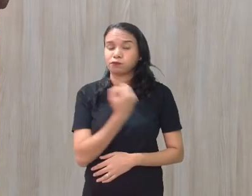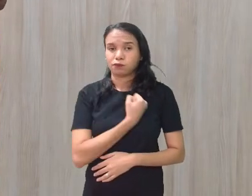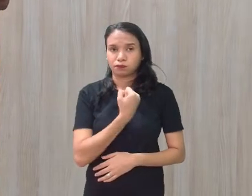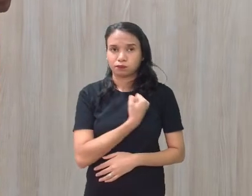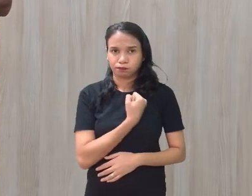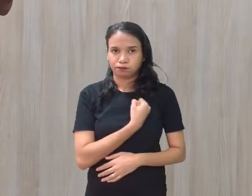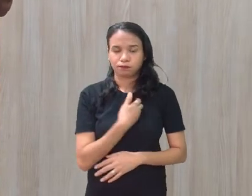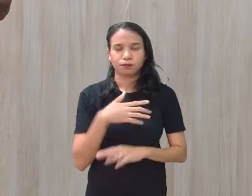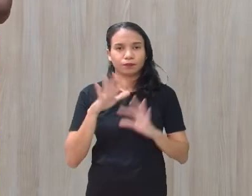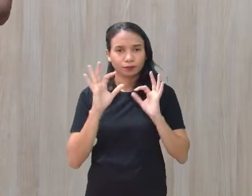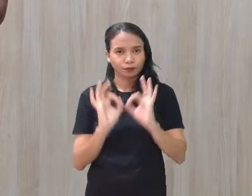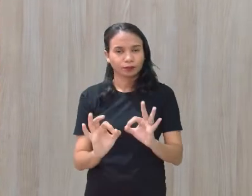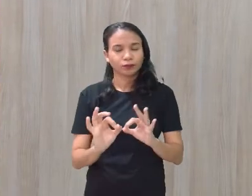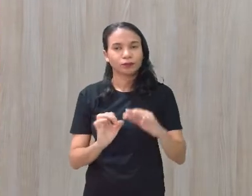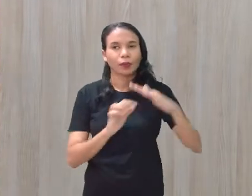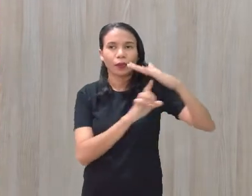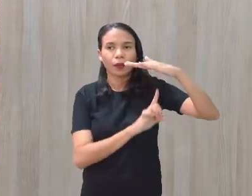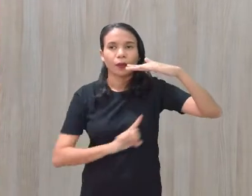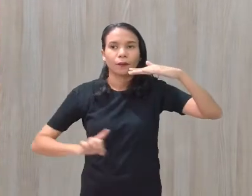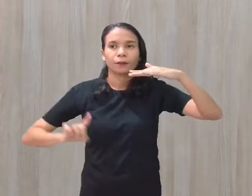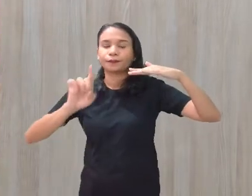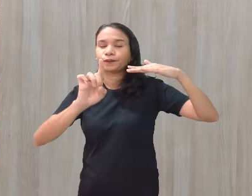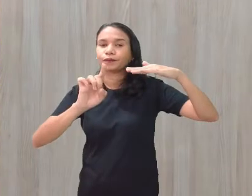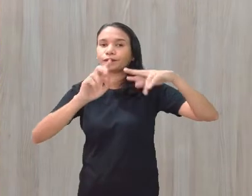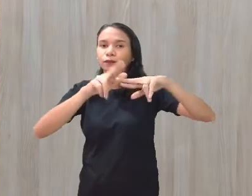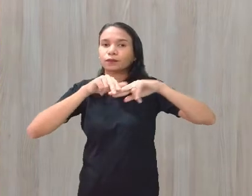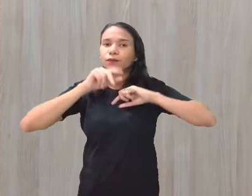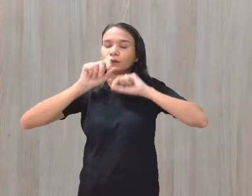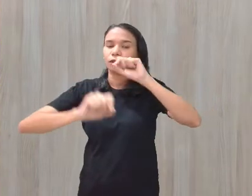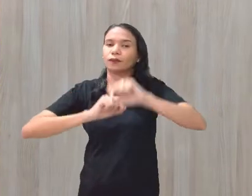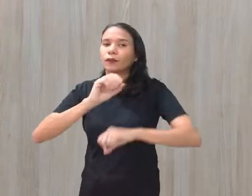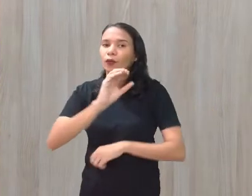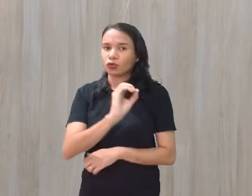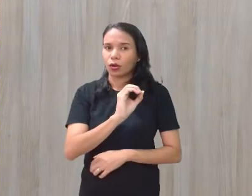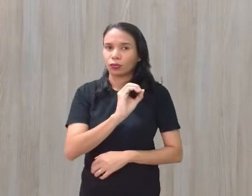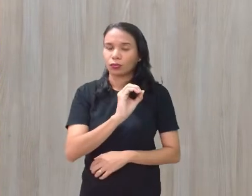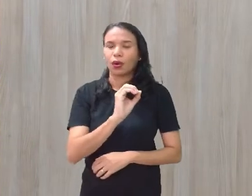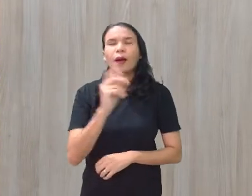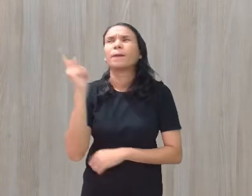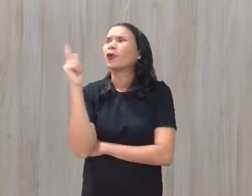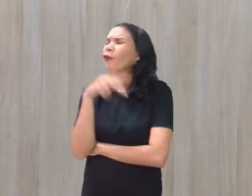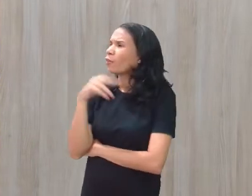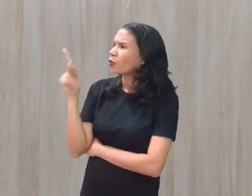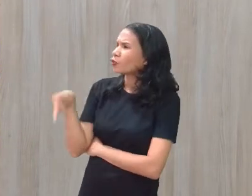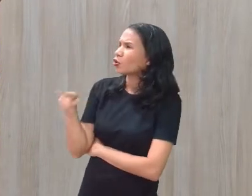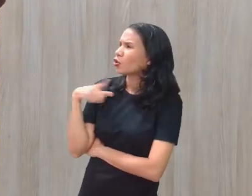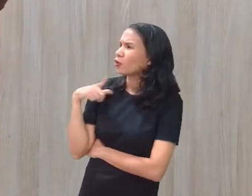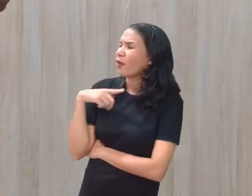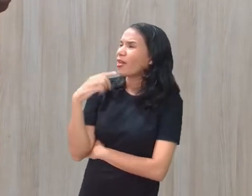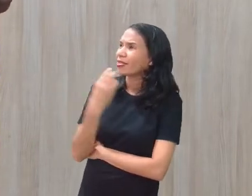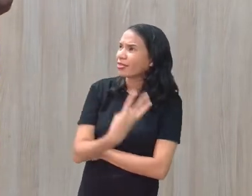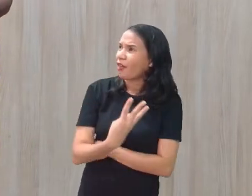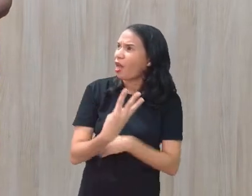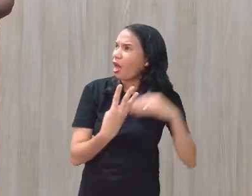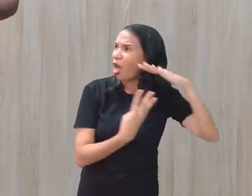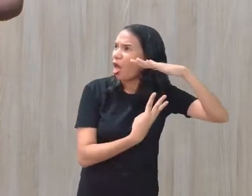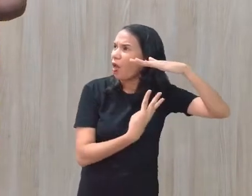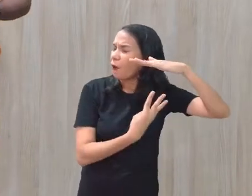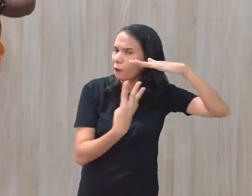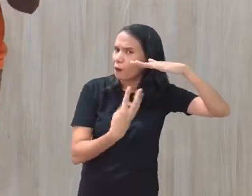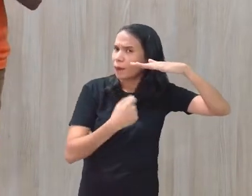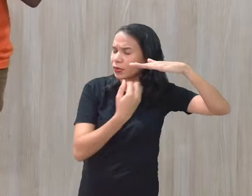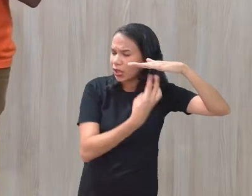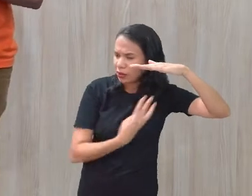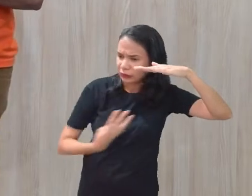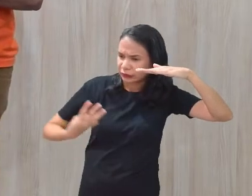número, certo? Esse único número é por conta desse zero. Ah, Pedro, se tivesse 3 números, aí teria que